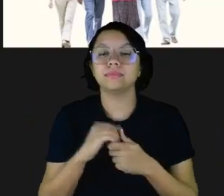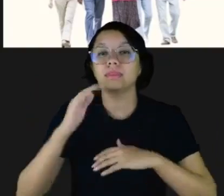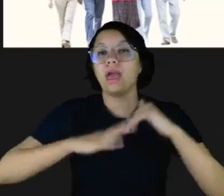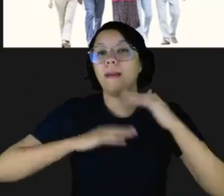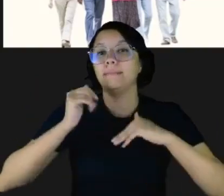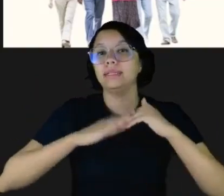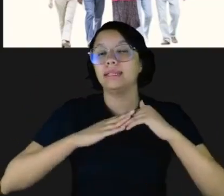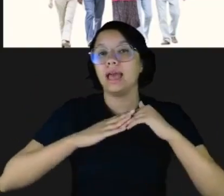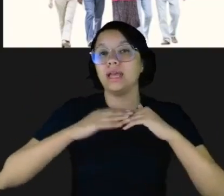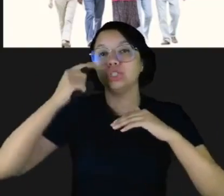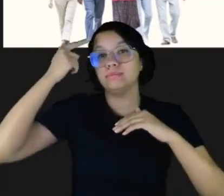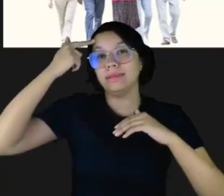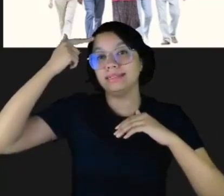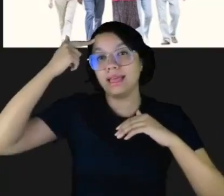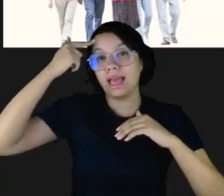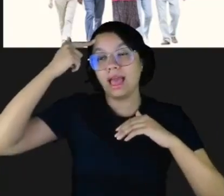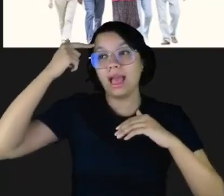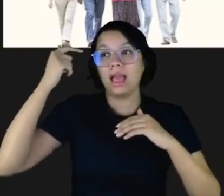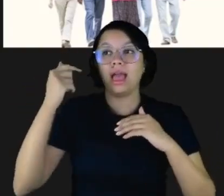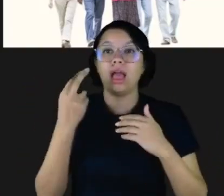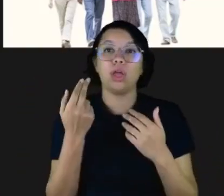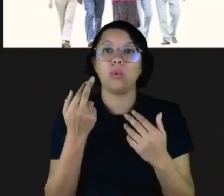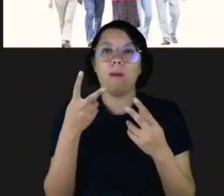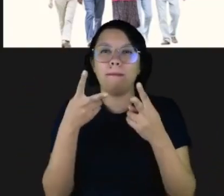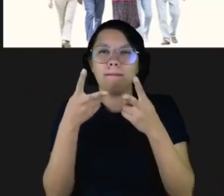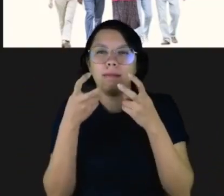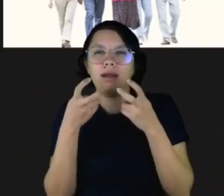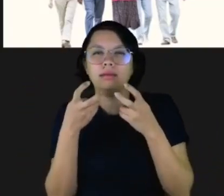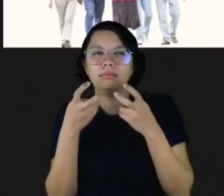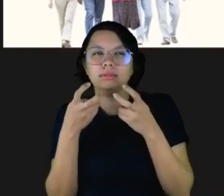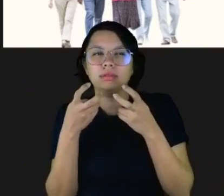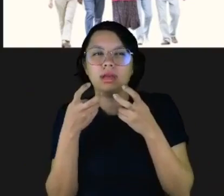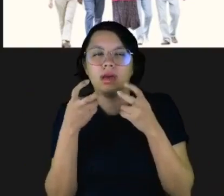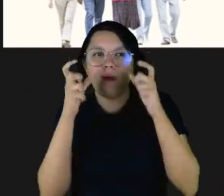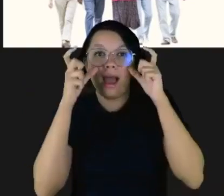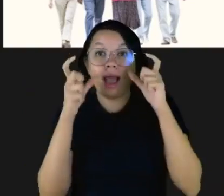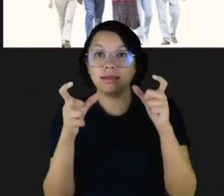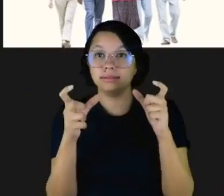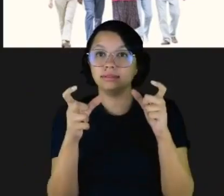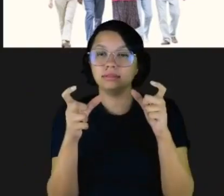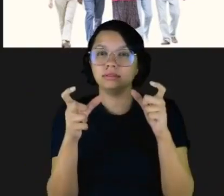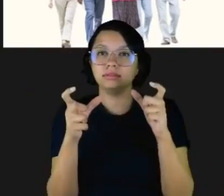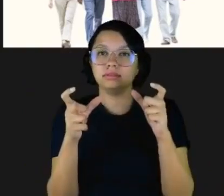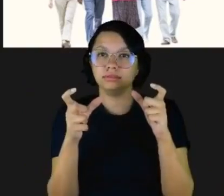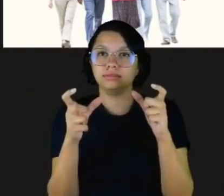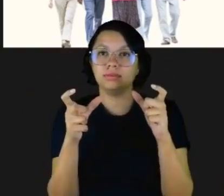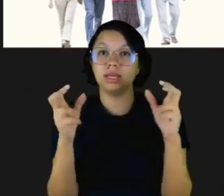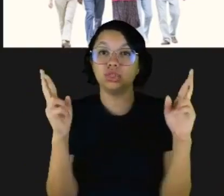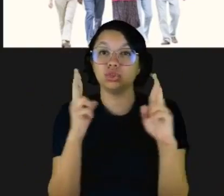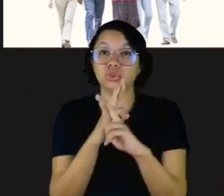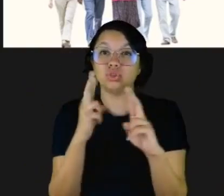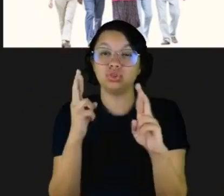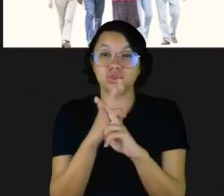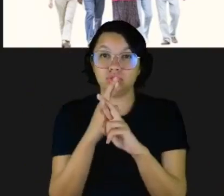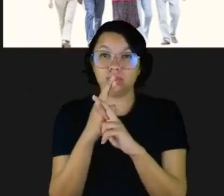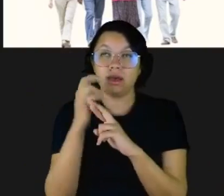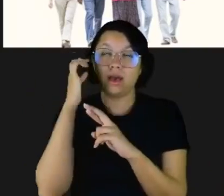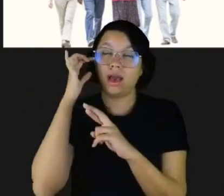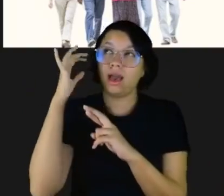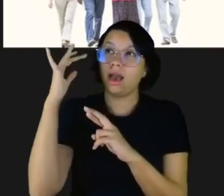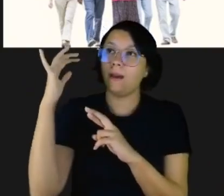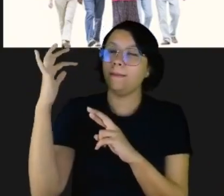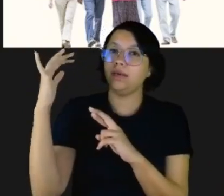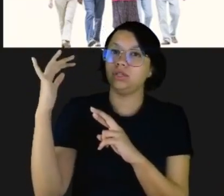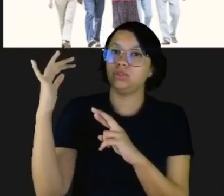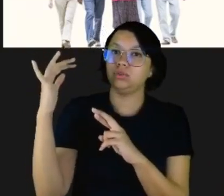habilidades mentais e cerebrais como percepção, atenção, associação, imaginação,